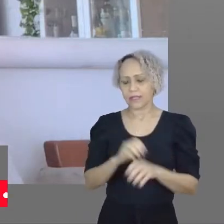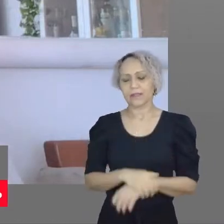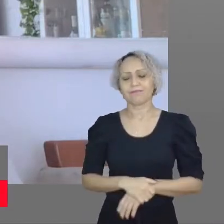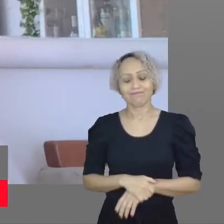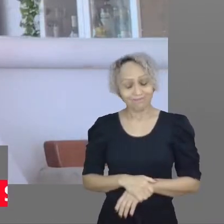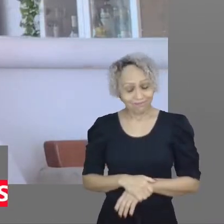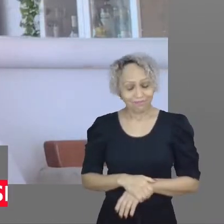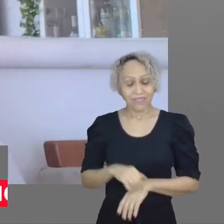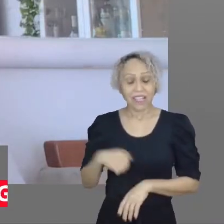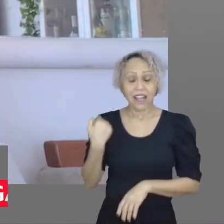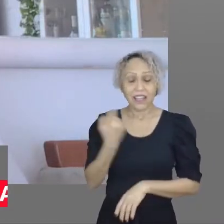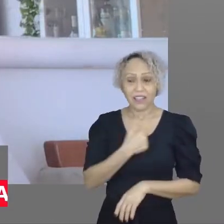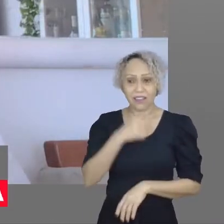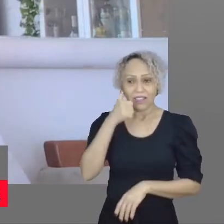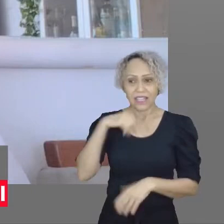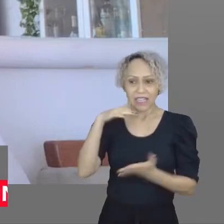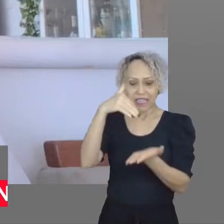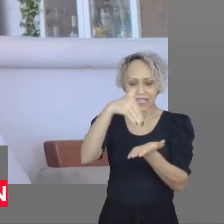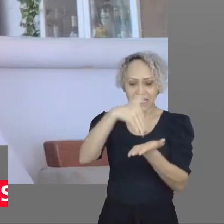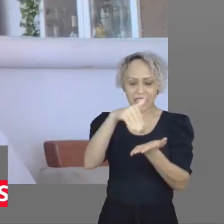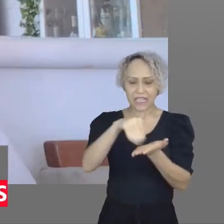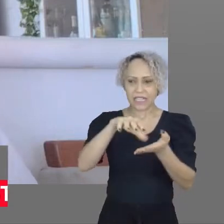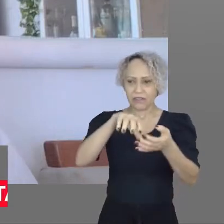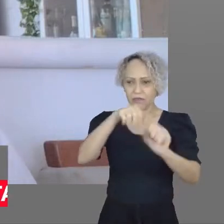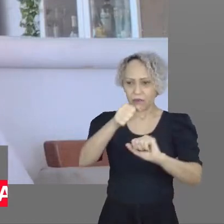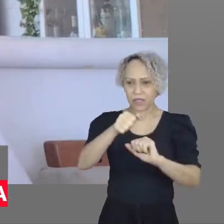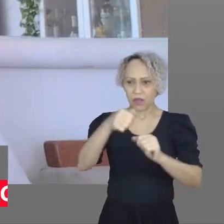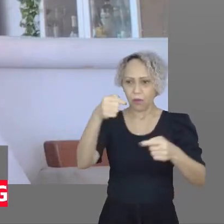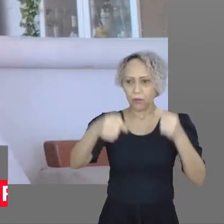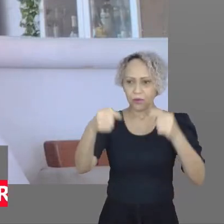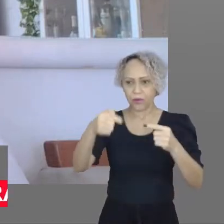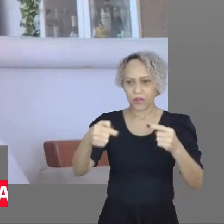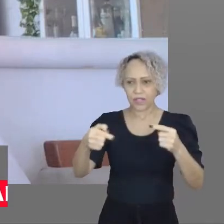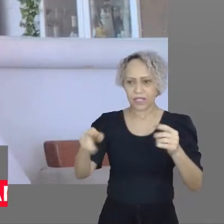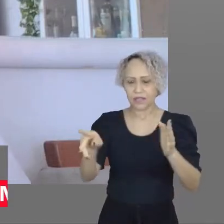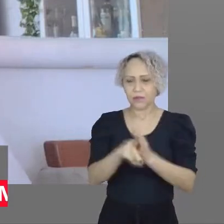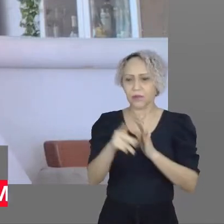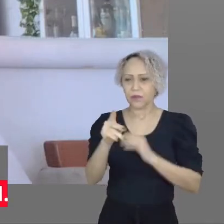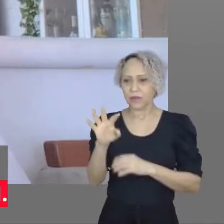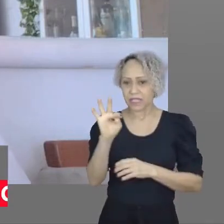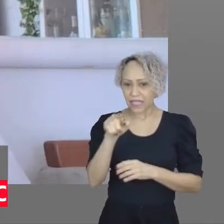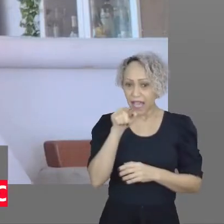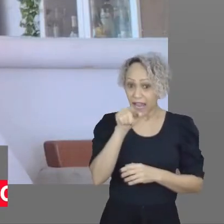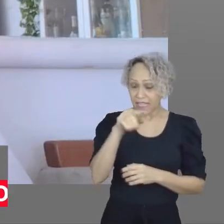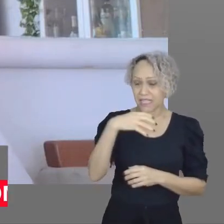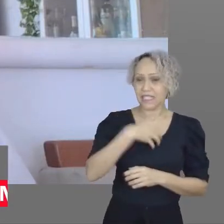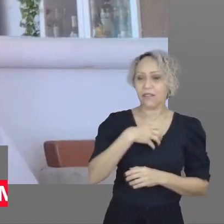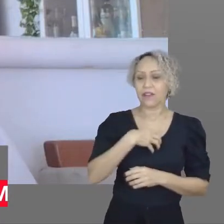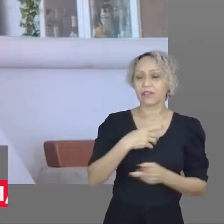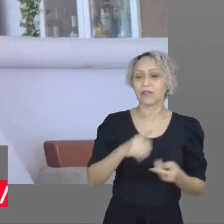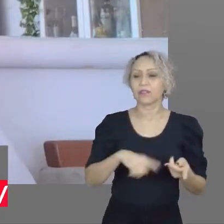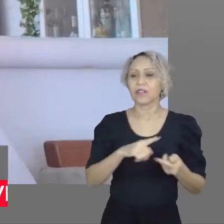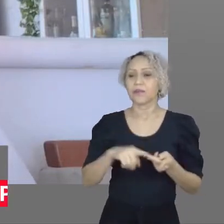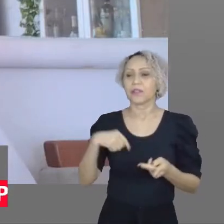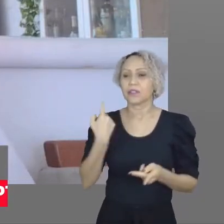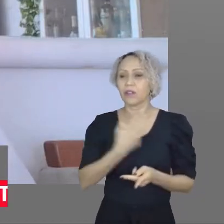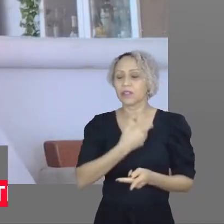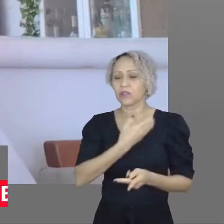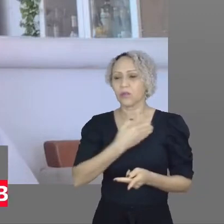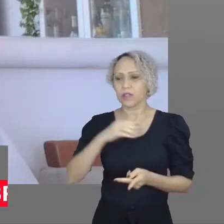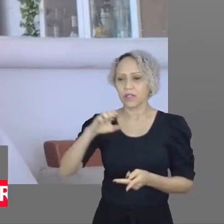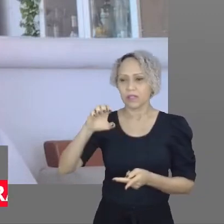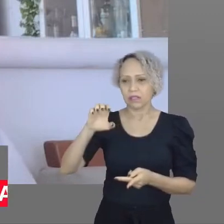e a nossa secretária de formação política do PT de Salvador, assim como o nosso presidente e companheiro Éden, estão